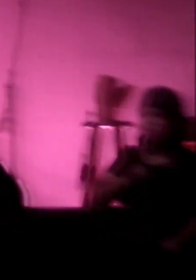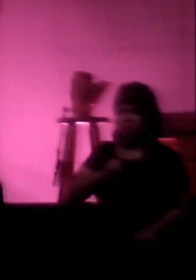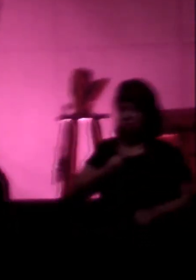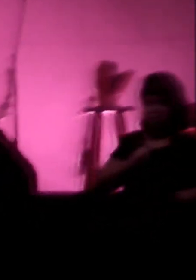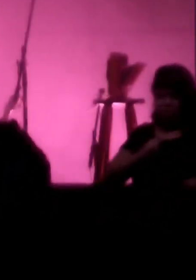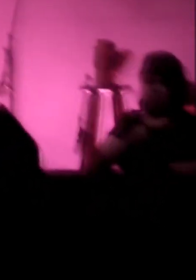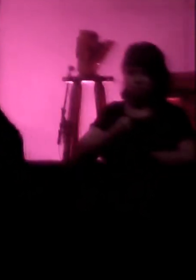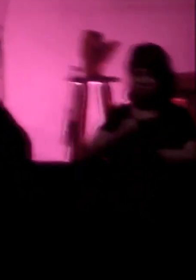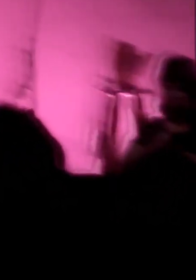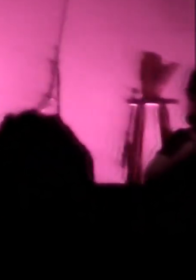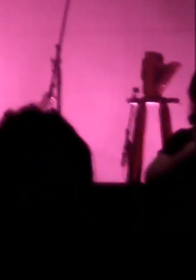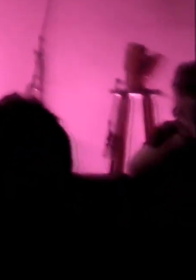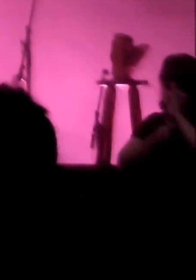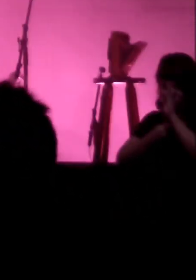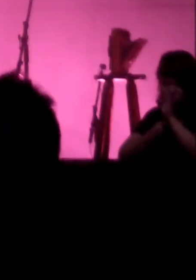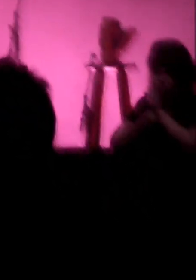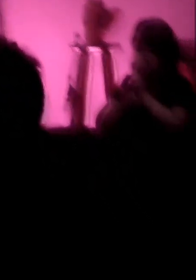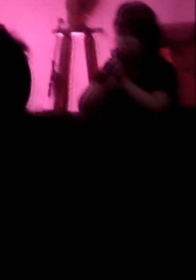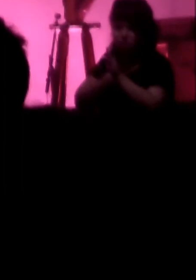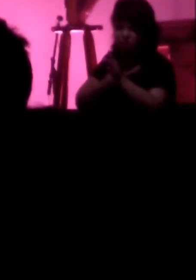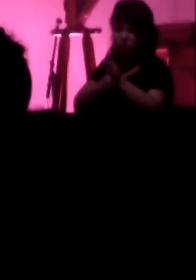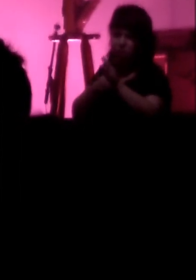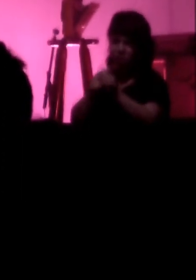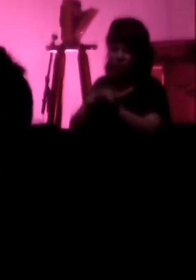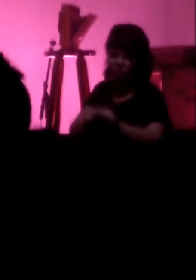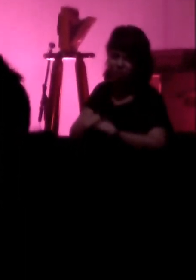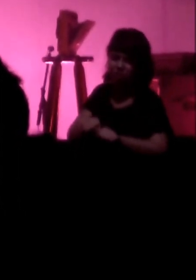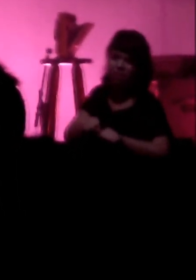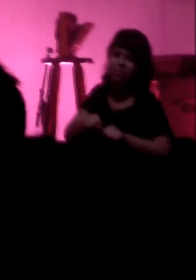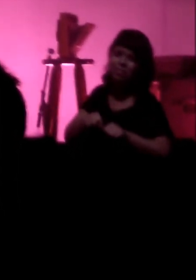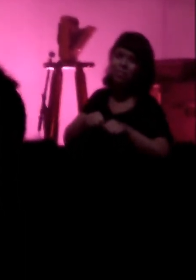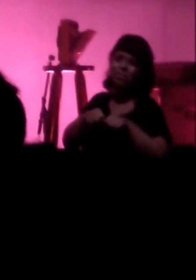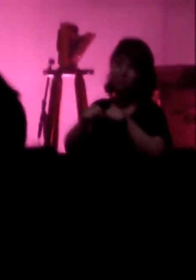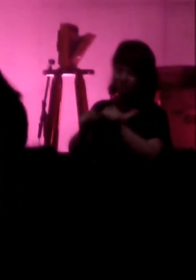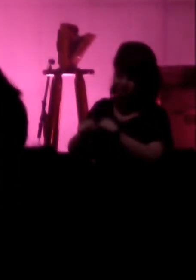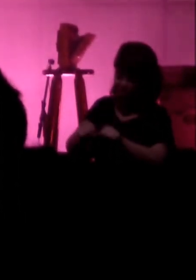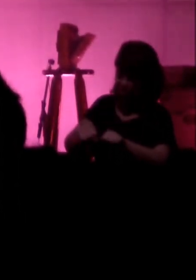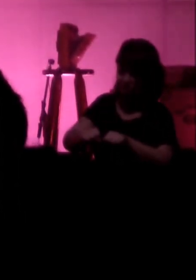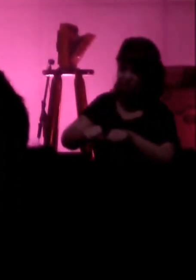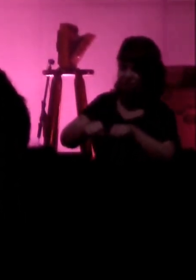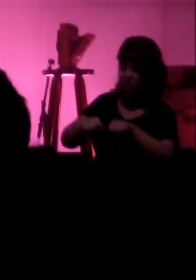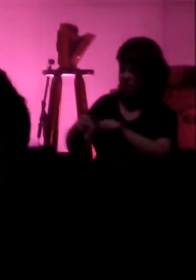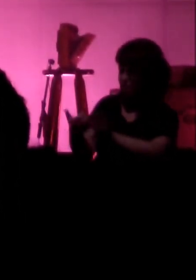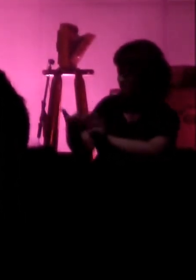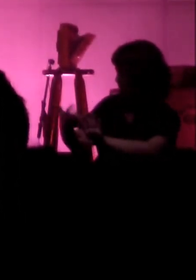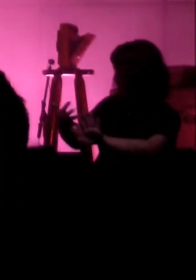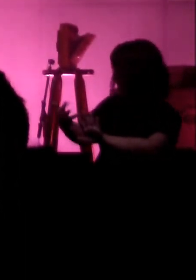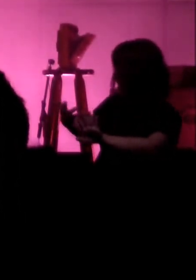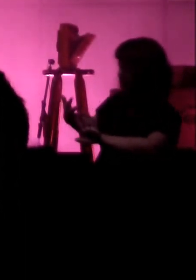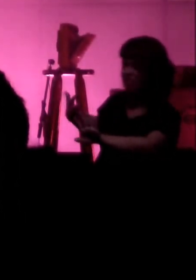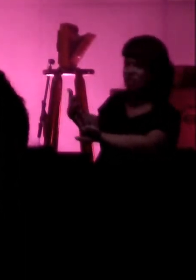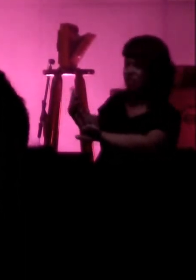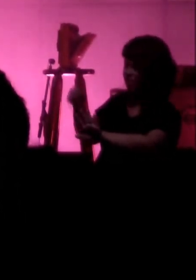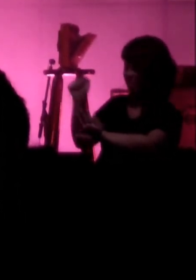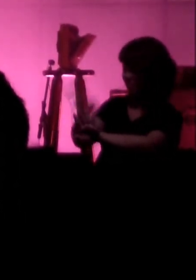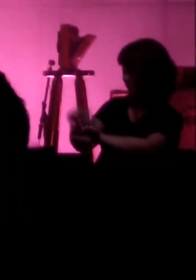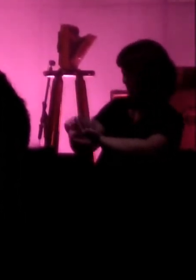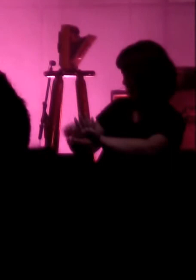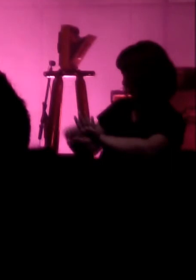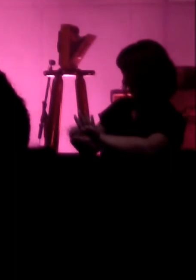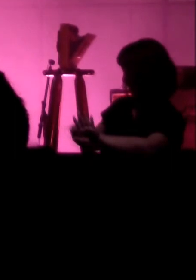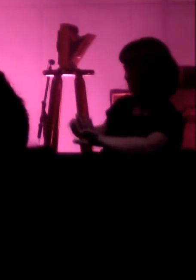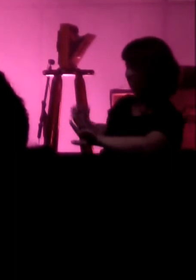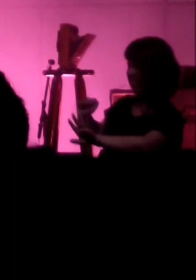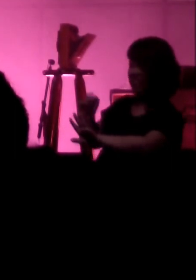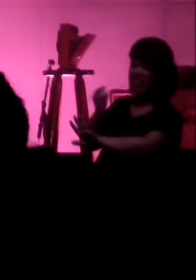por instinto decidido, os meus rastros desfiz, tentativa